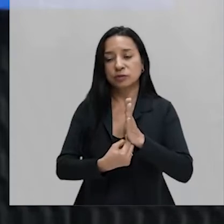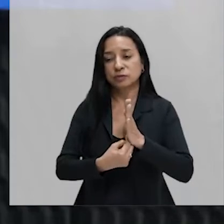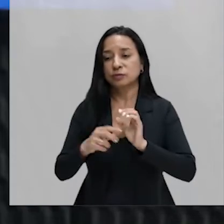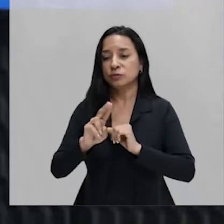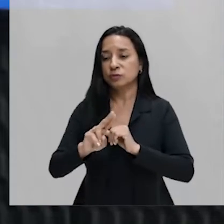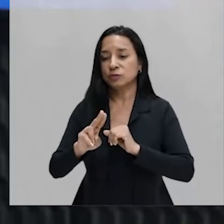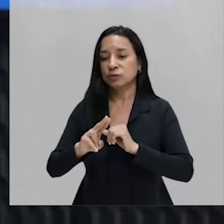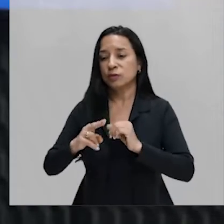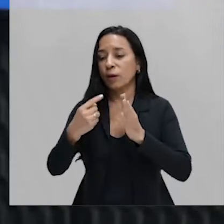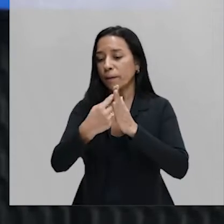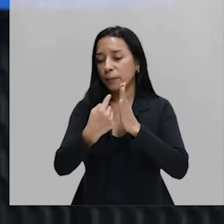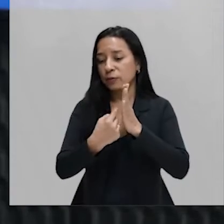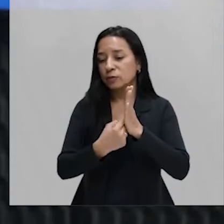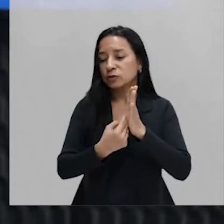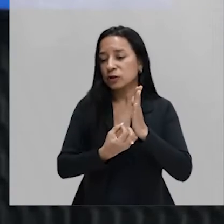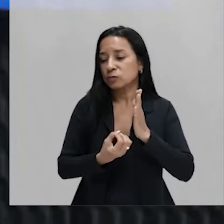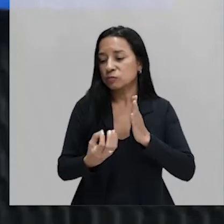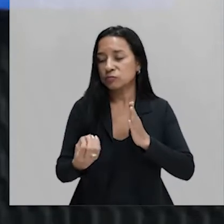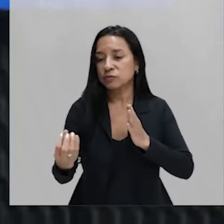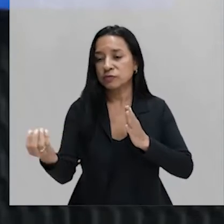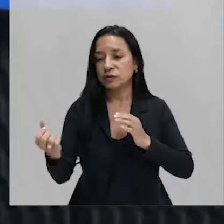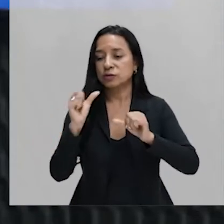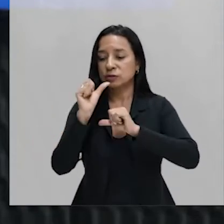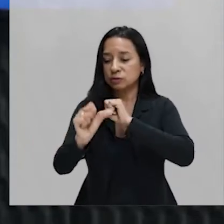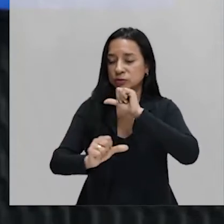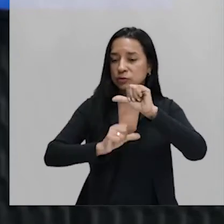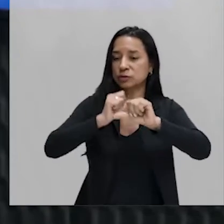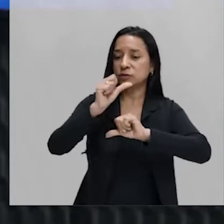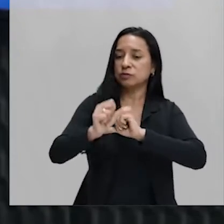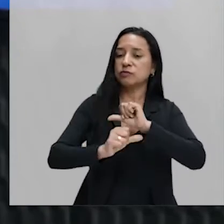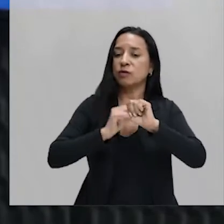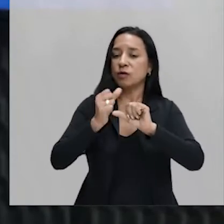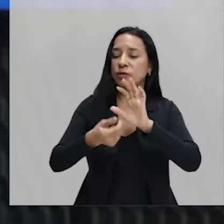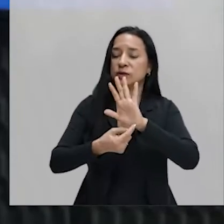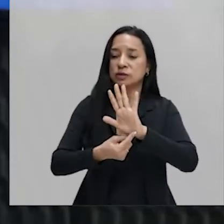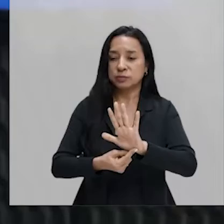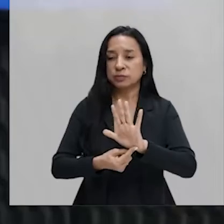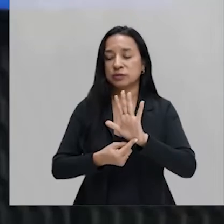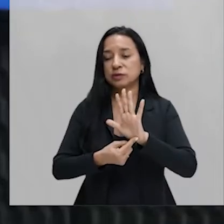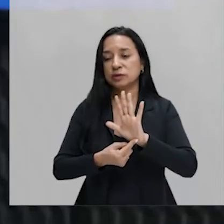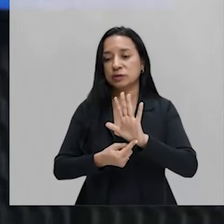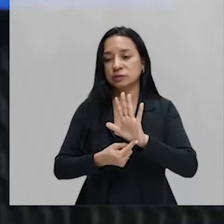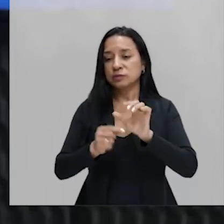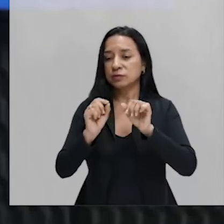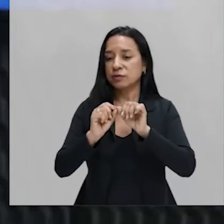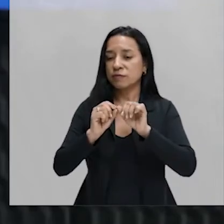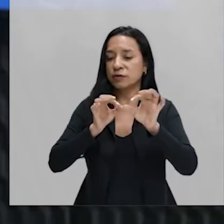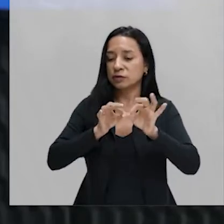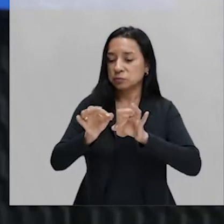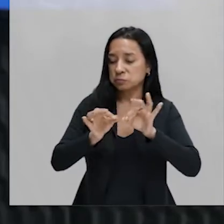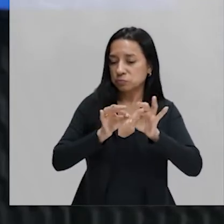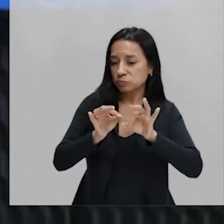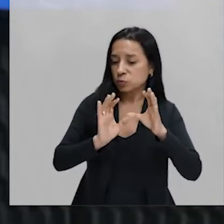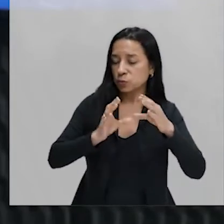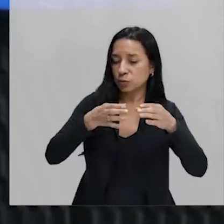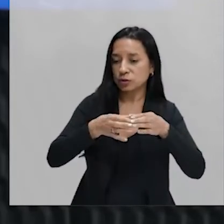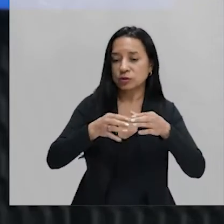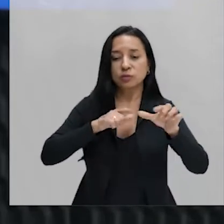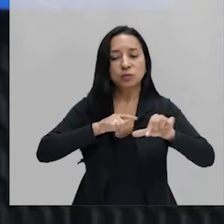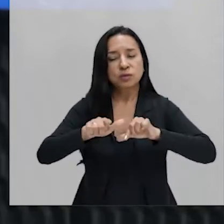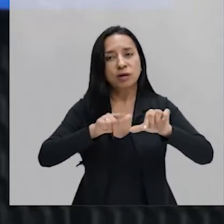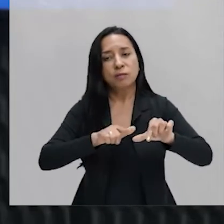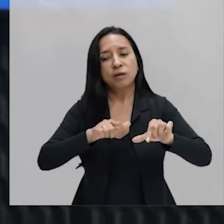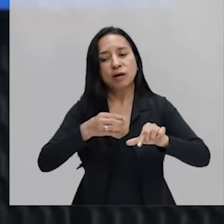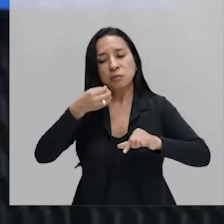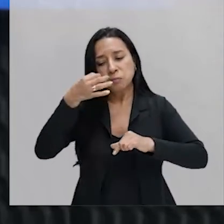projeto itinerante. E eles transformam espetáculos do teatro clássico, fazem montagem e criação coletiva, num trabalho